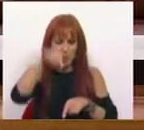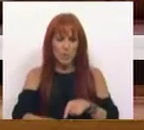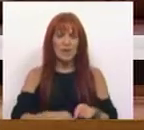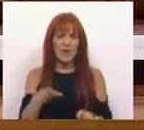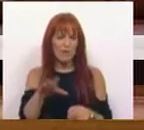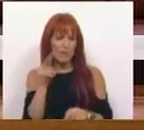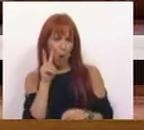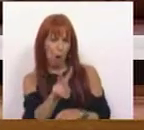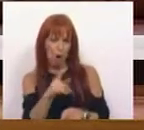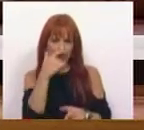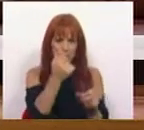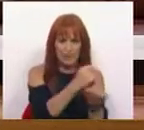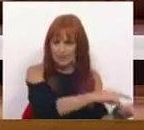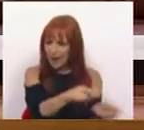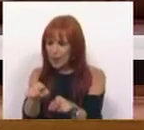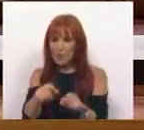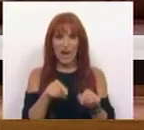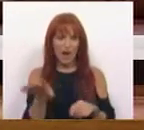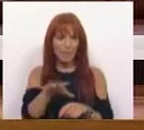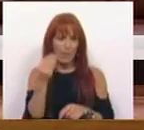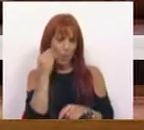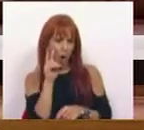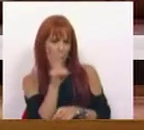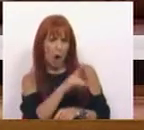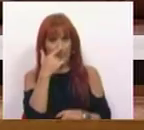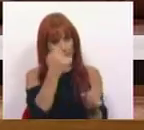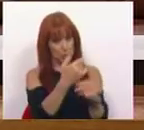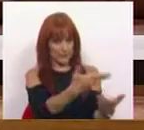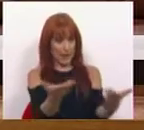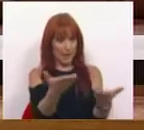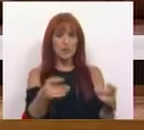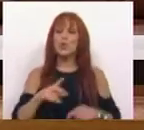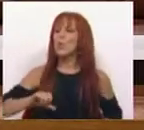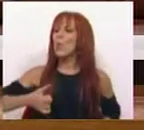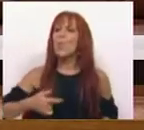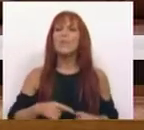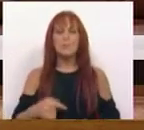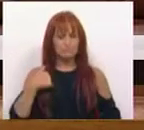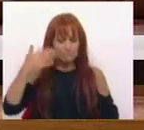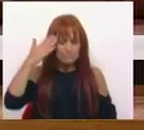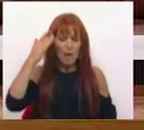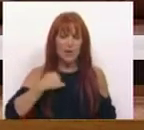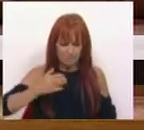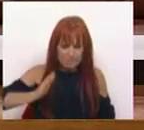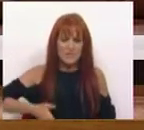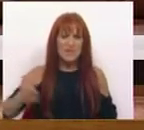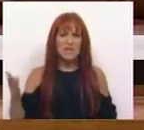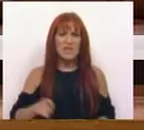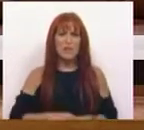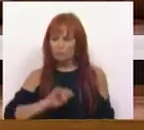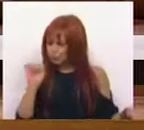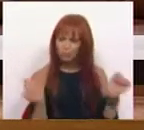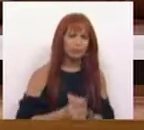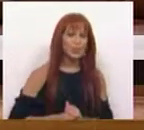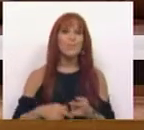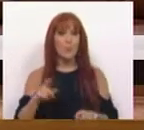esta forma de olhar para os trabalhadores, esta forma de olhar para quem trabalha, que os verdes entendem que deve ser